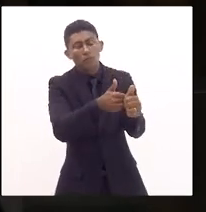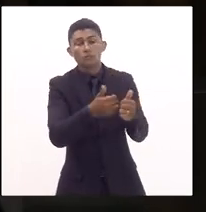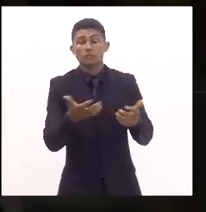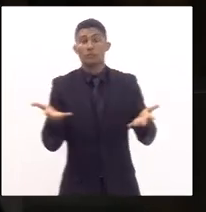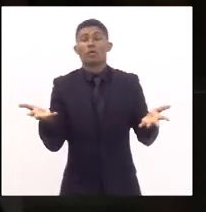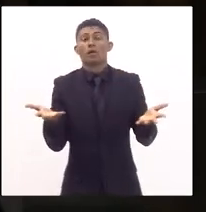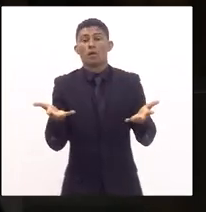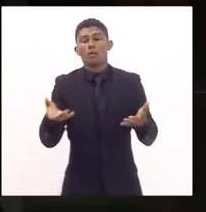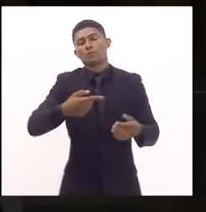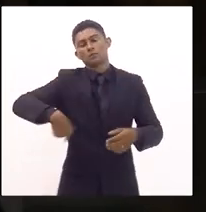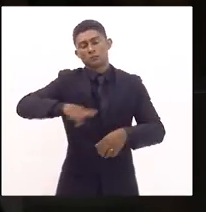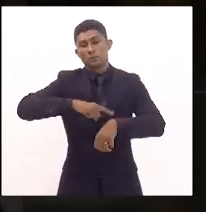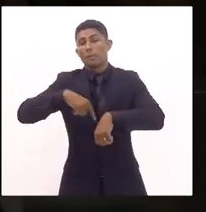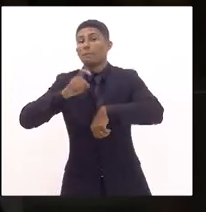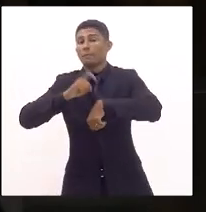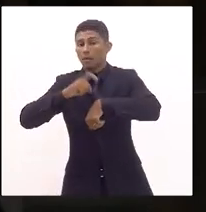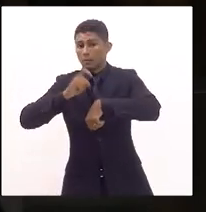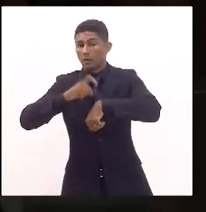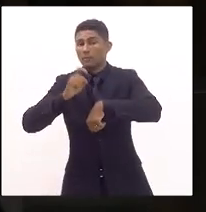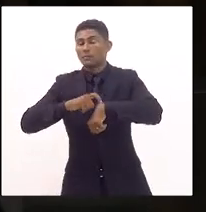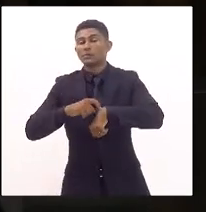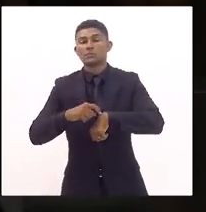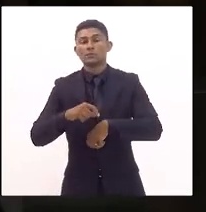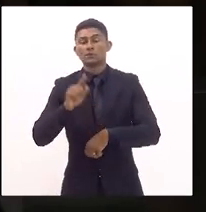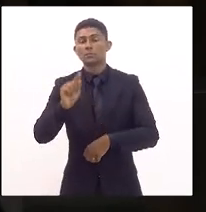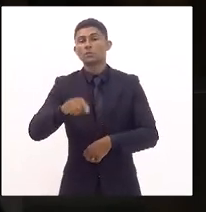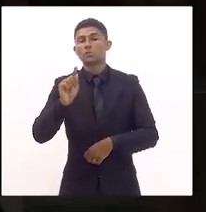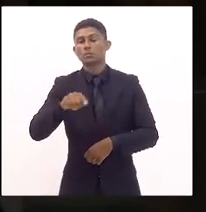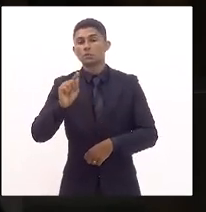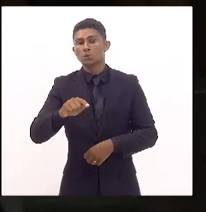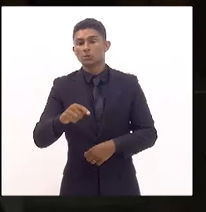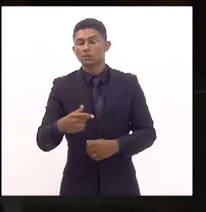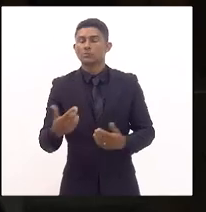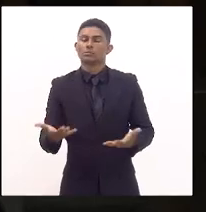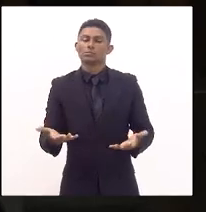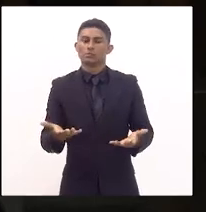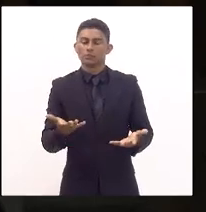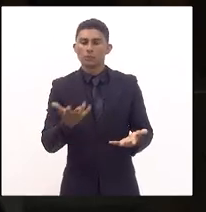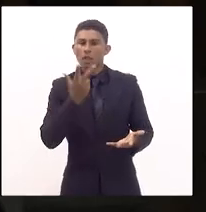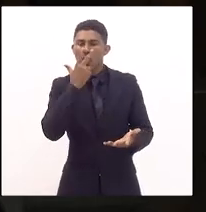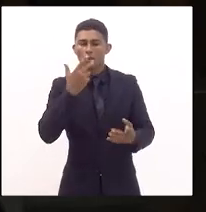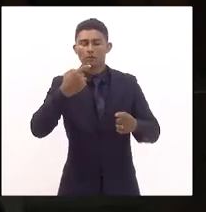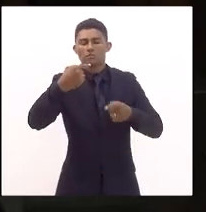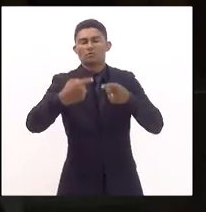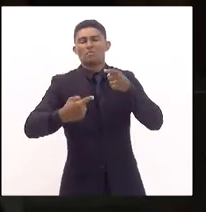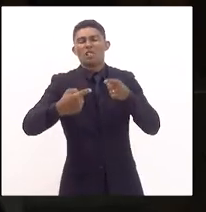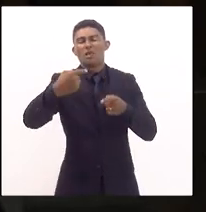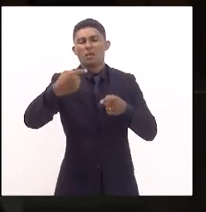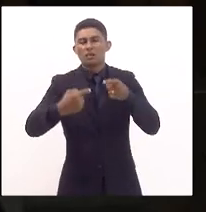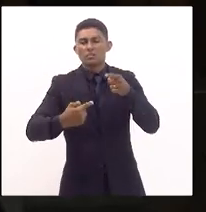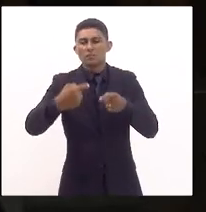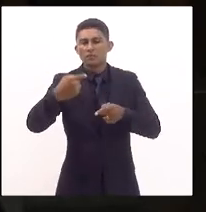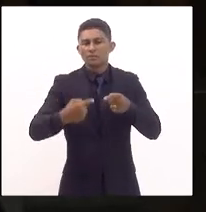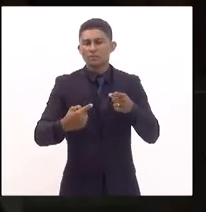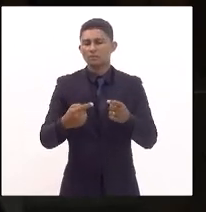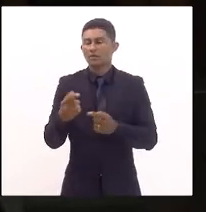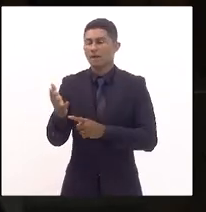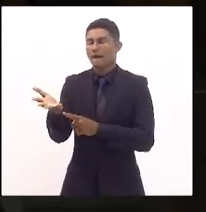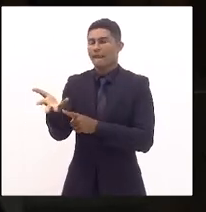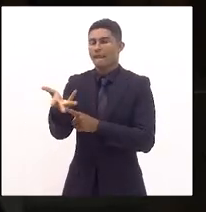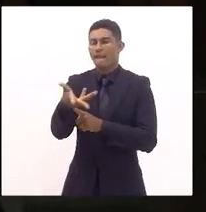momento, sob o populismo mais barato possível, qual